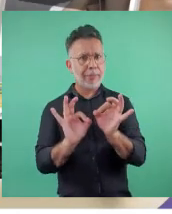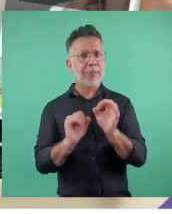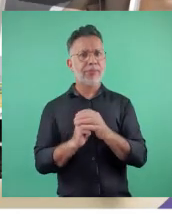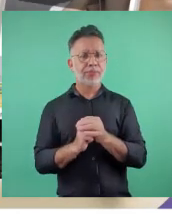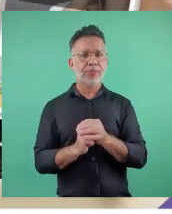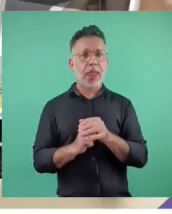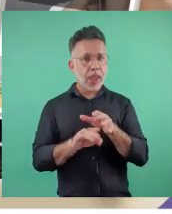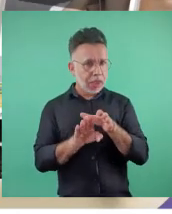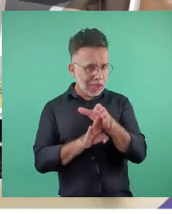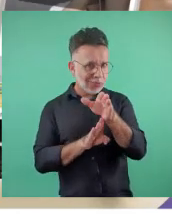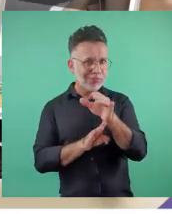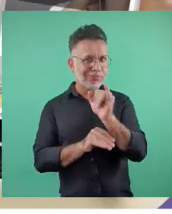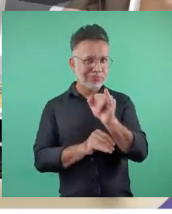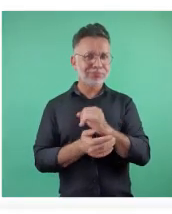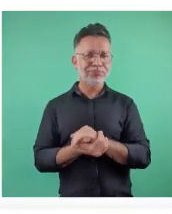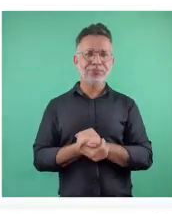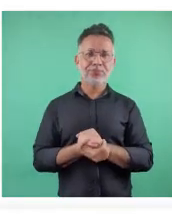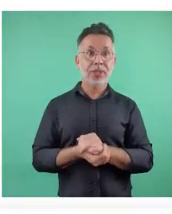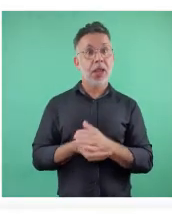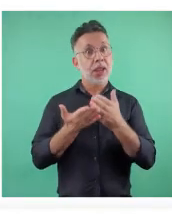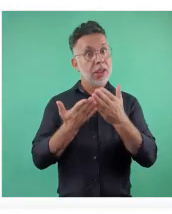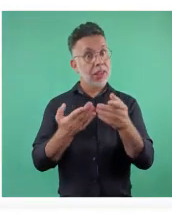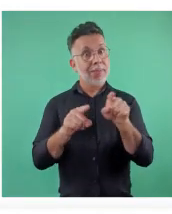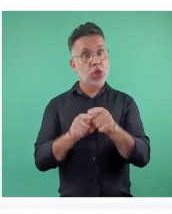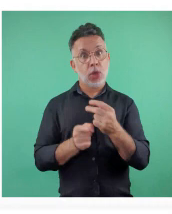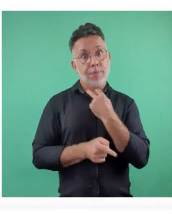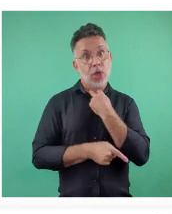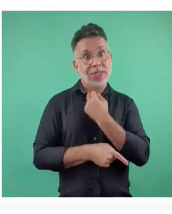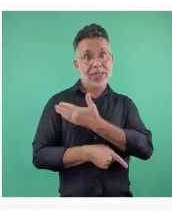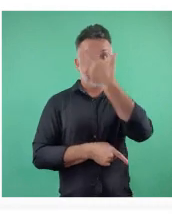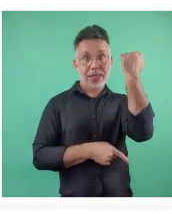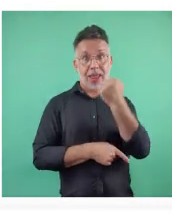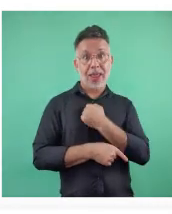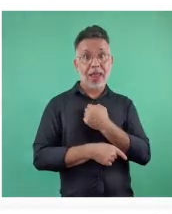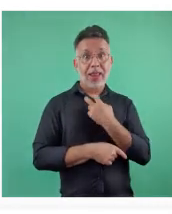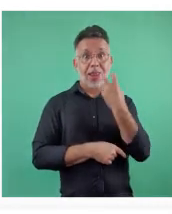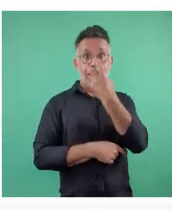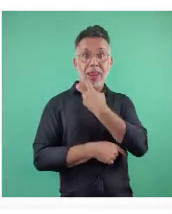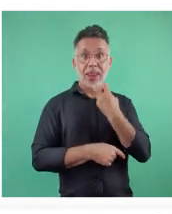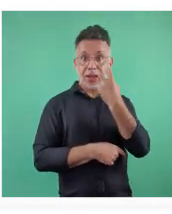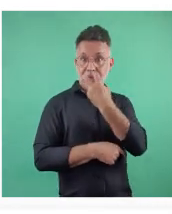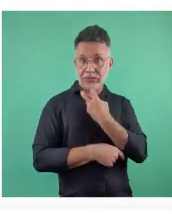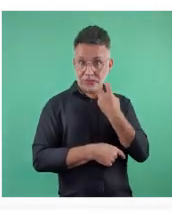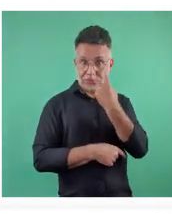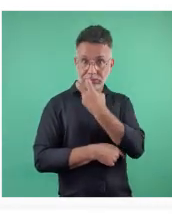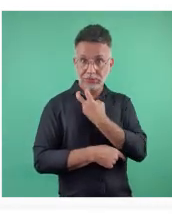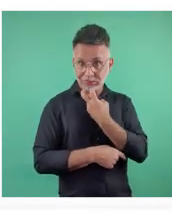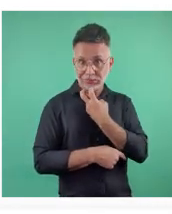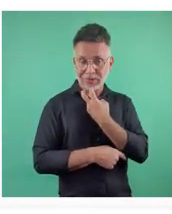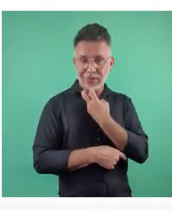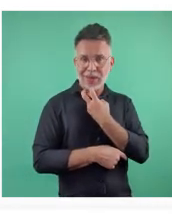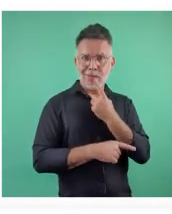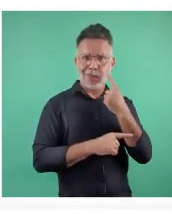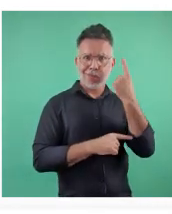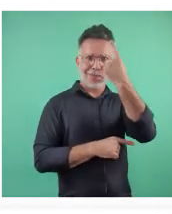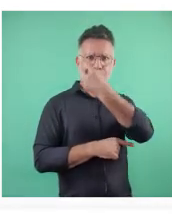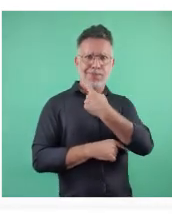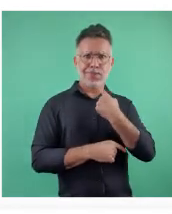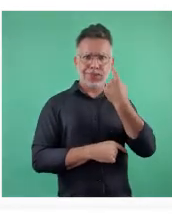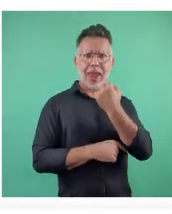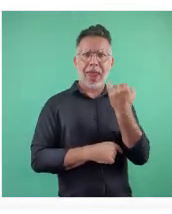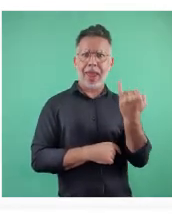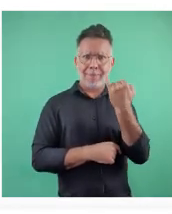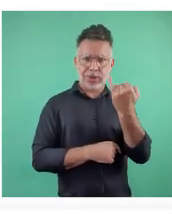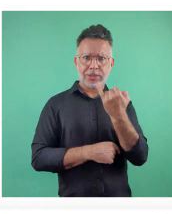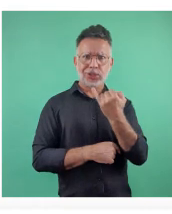se complementam e eu indico. E a gente não pode esquecer da leitura orofacial. Muitas vezes